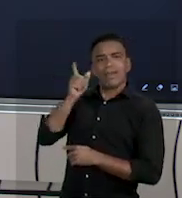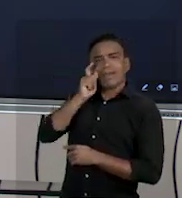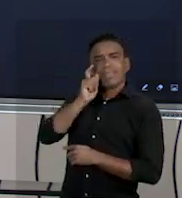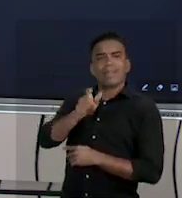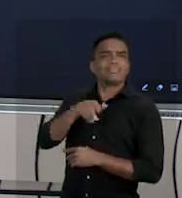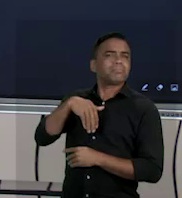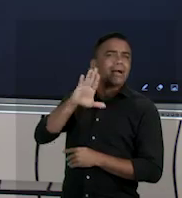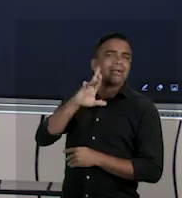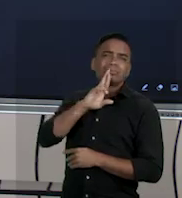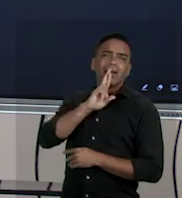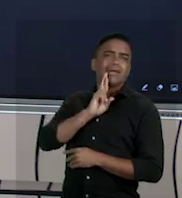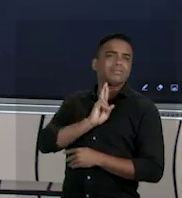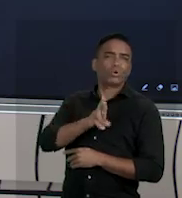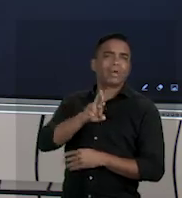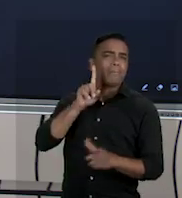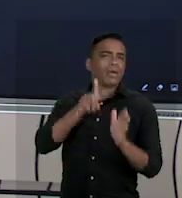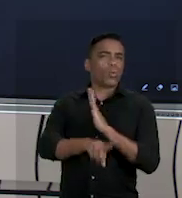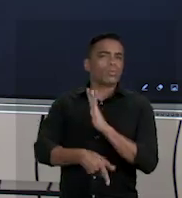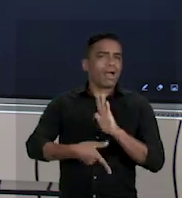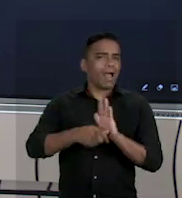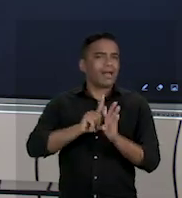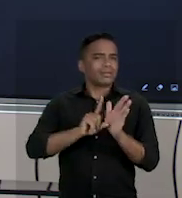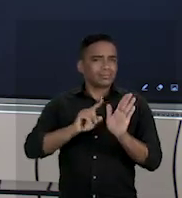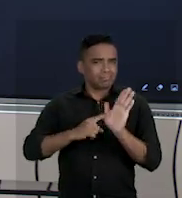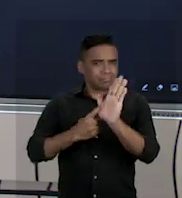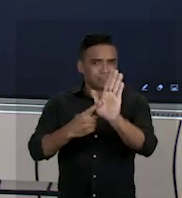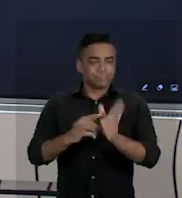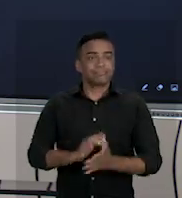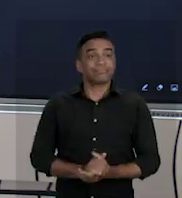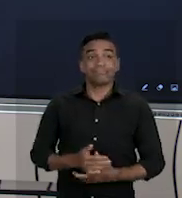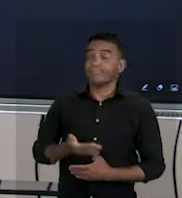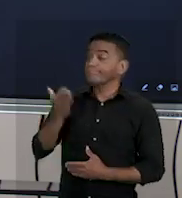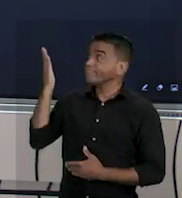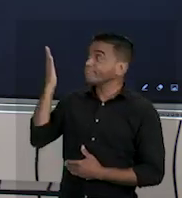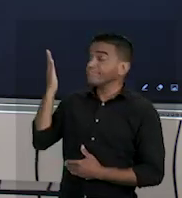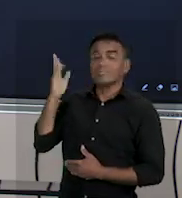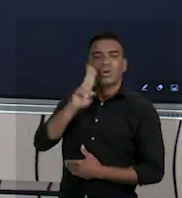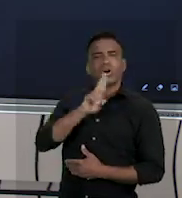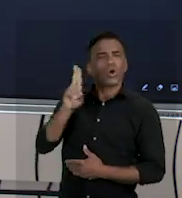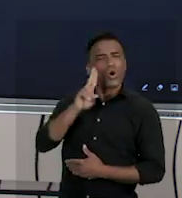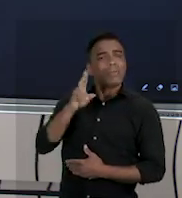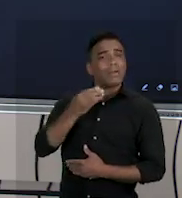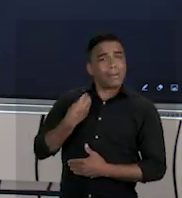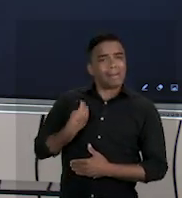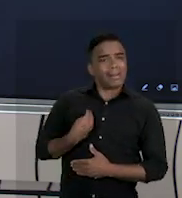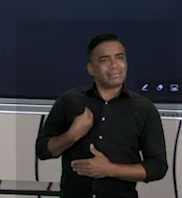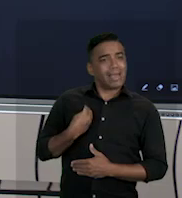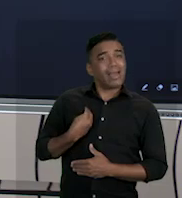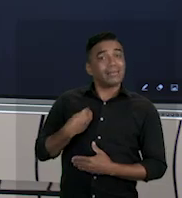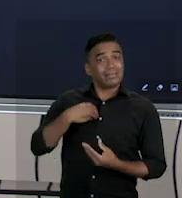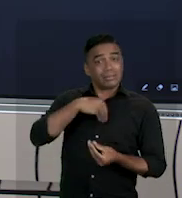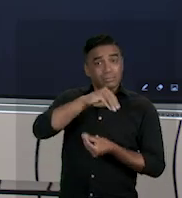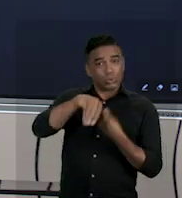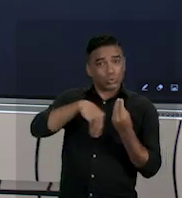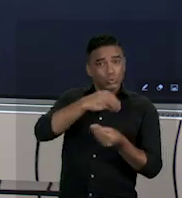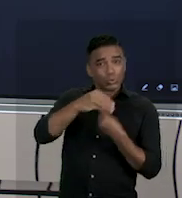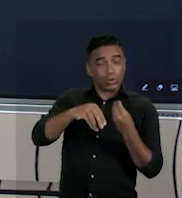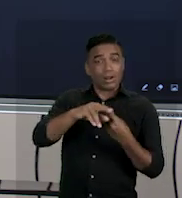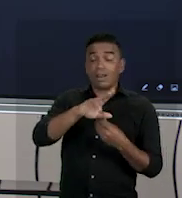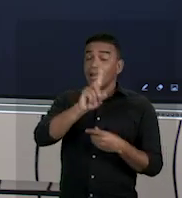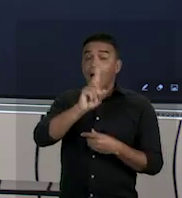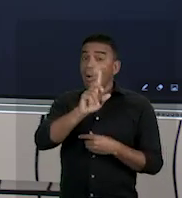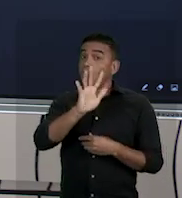para responder a nossa pergunta. Então, a ebulioscopia é a presença de soluto não volátil no líquido que